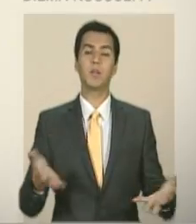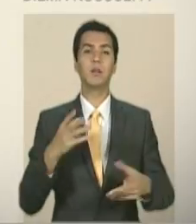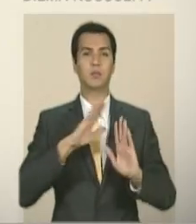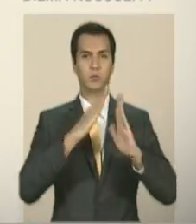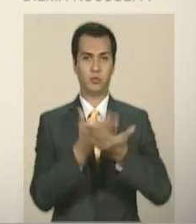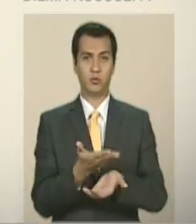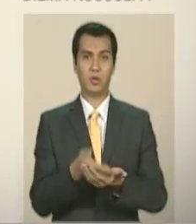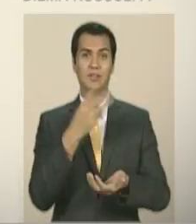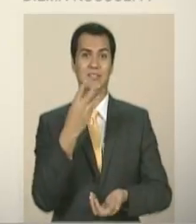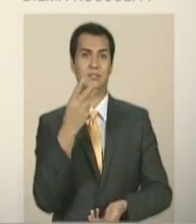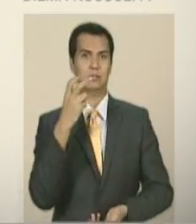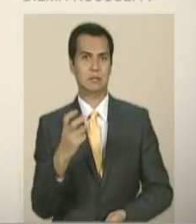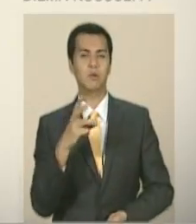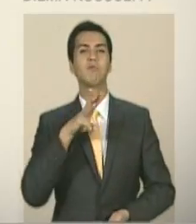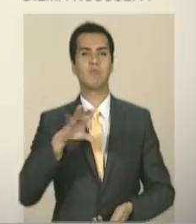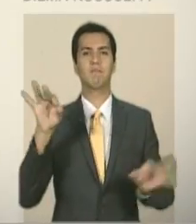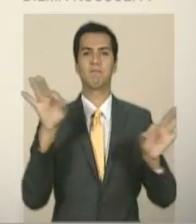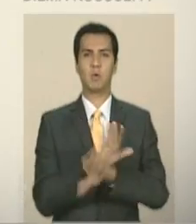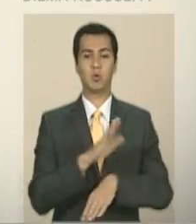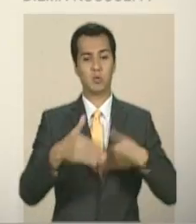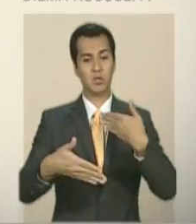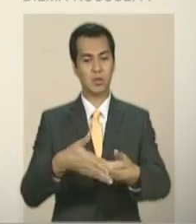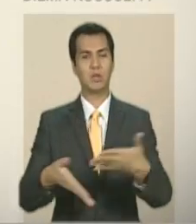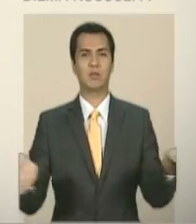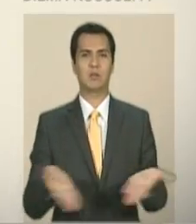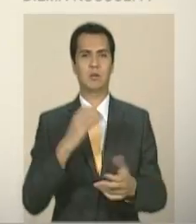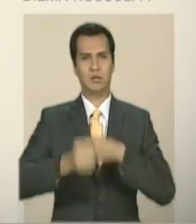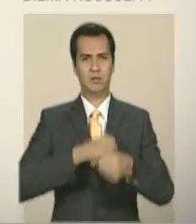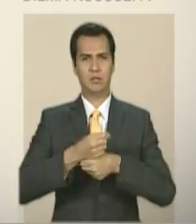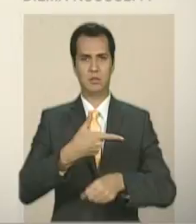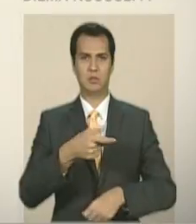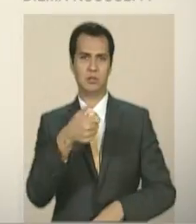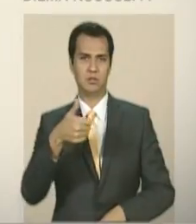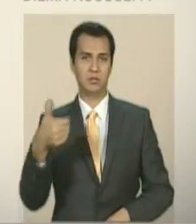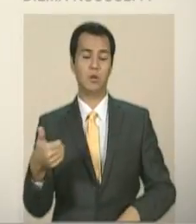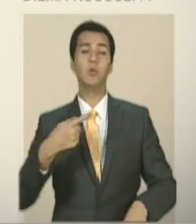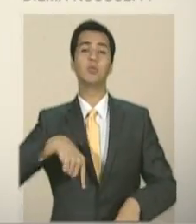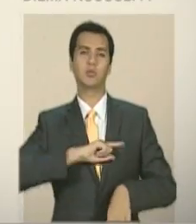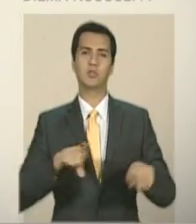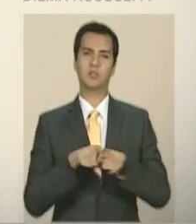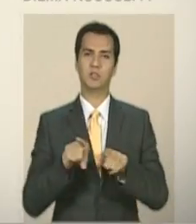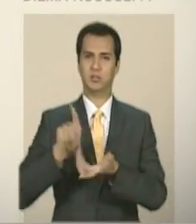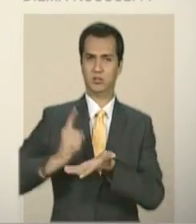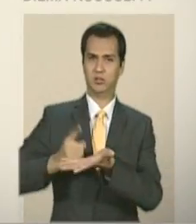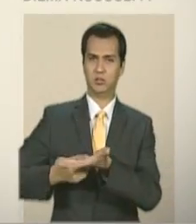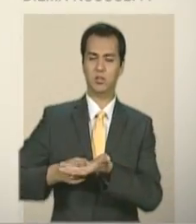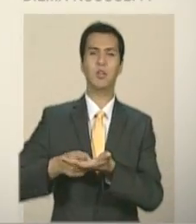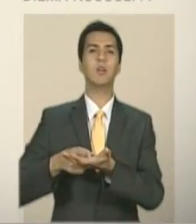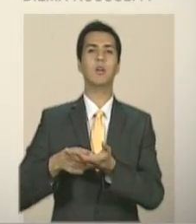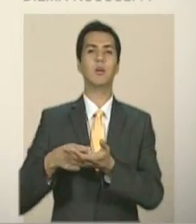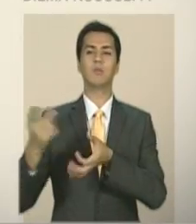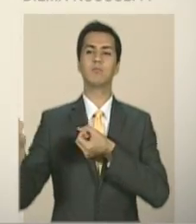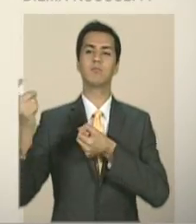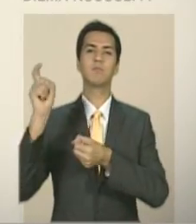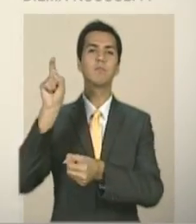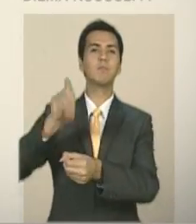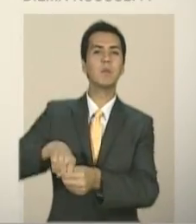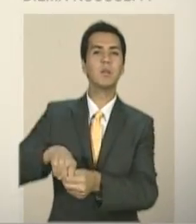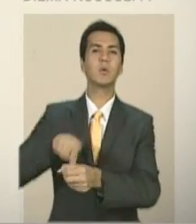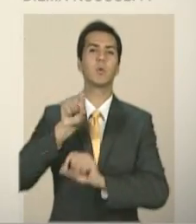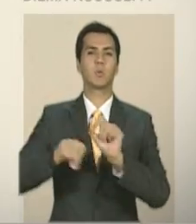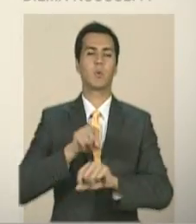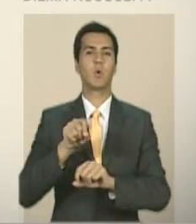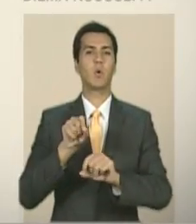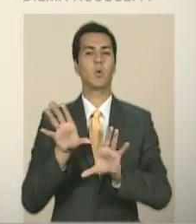ainda este ano estamos ainda fazendo uma parceria com o sistema S Senai Senac que só este ano